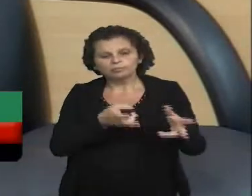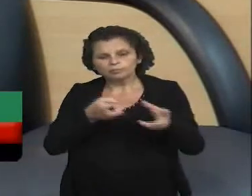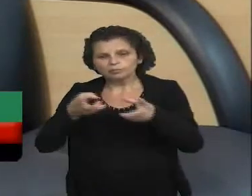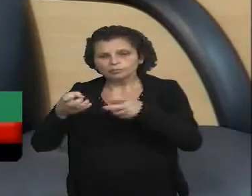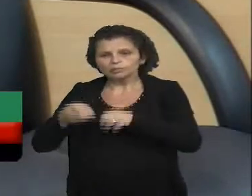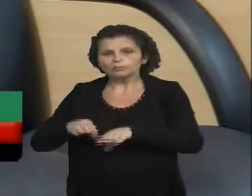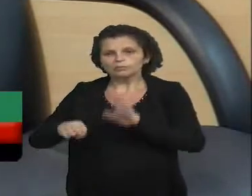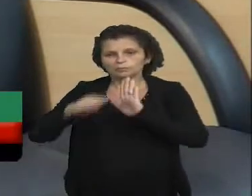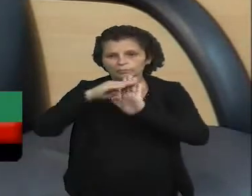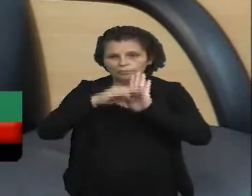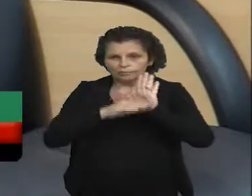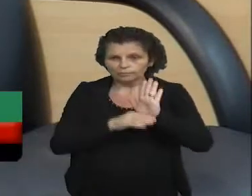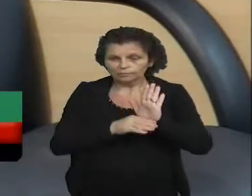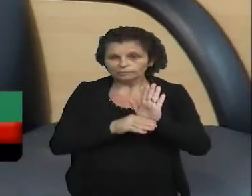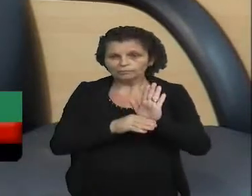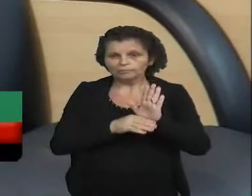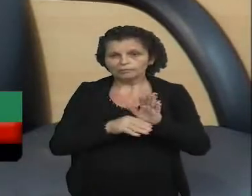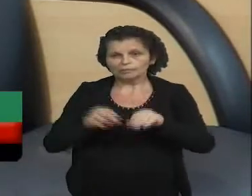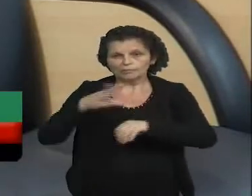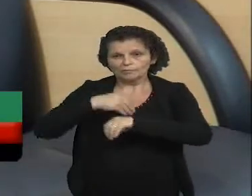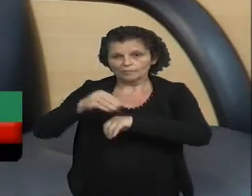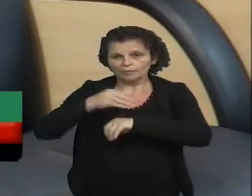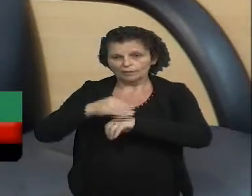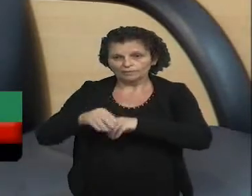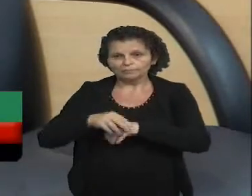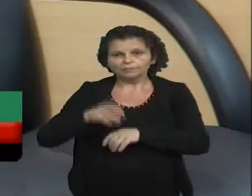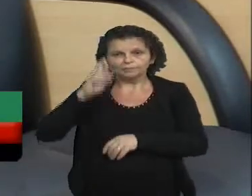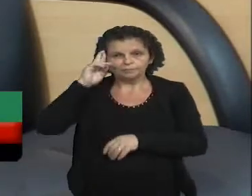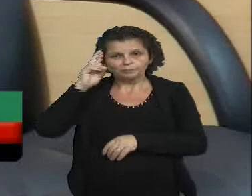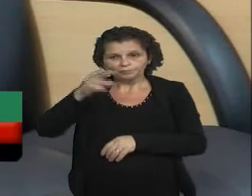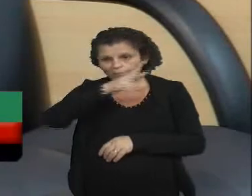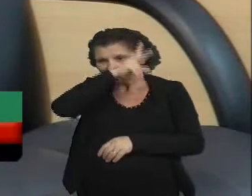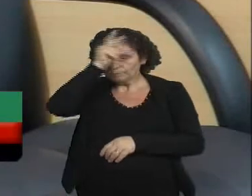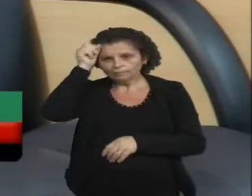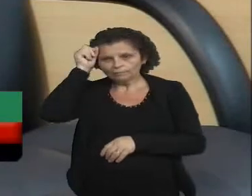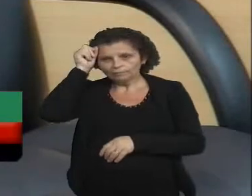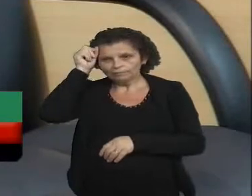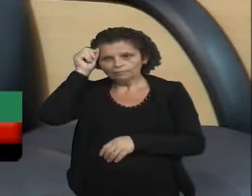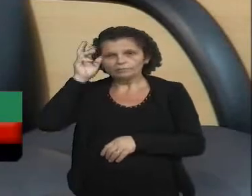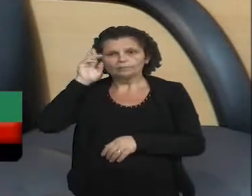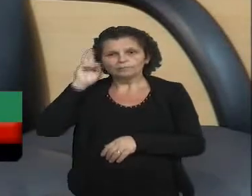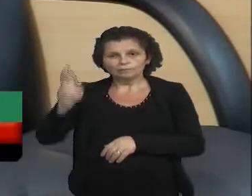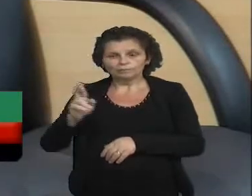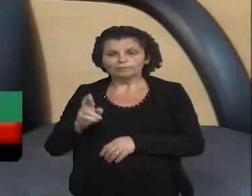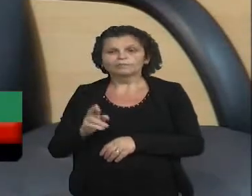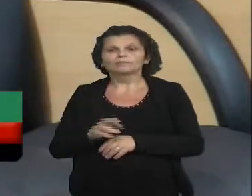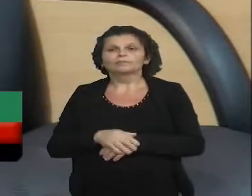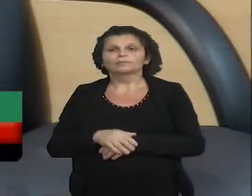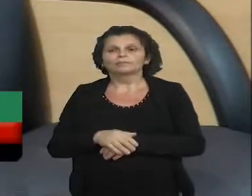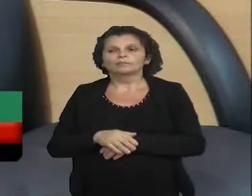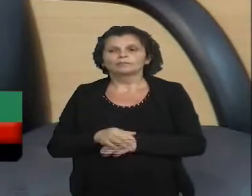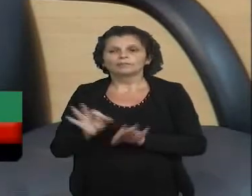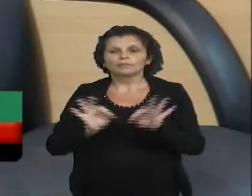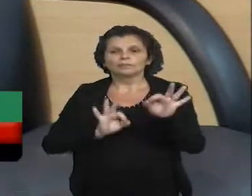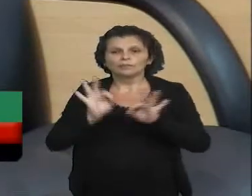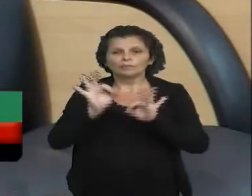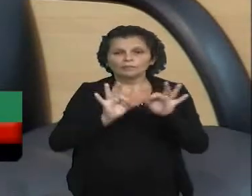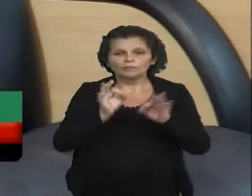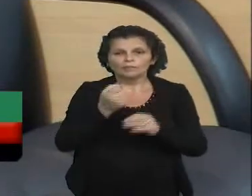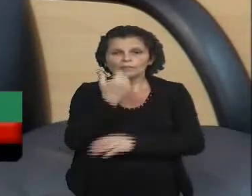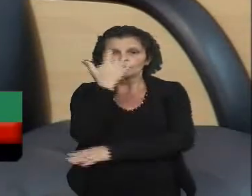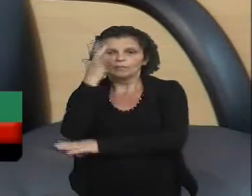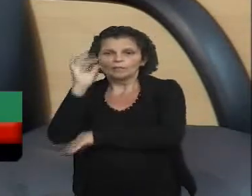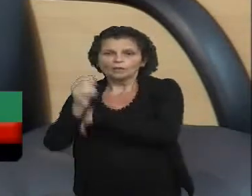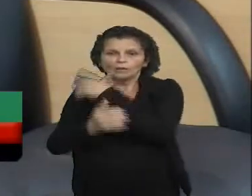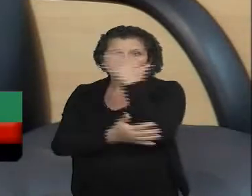as formalidades regimentais, que seja enviado ofício ao senhor prefeito, para que determine ao setor competente revitalização de